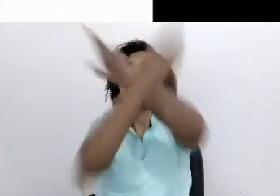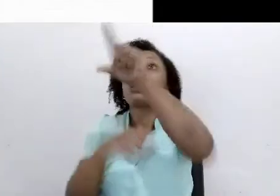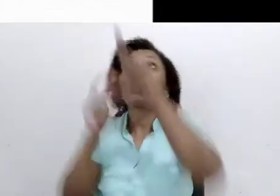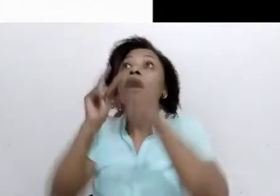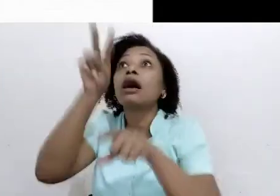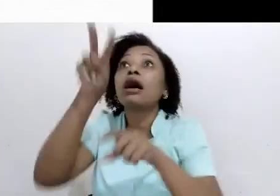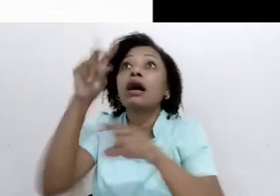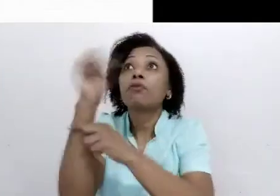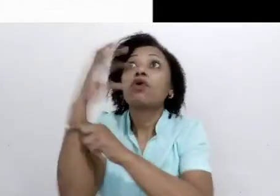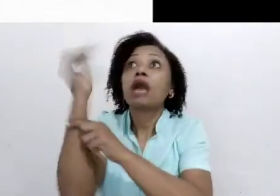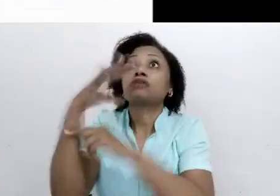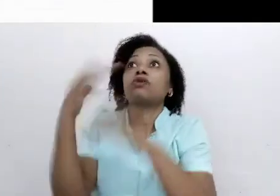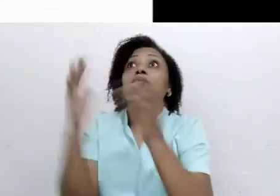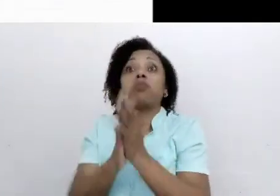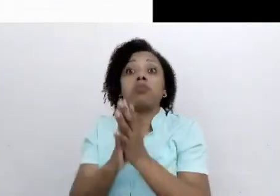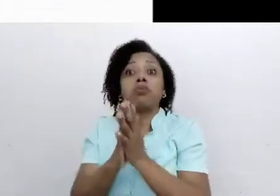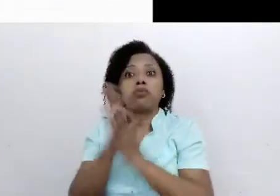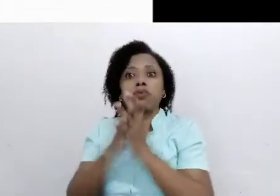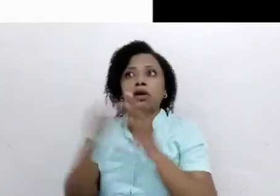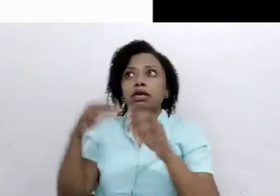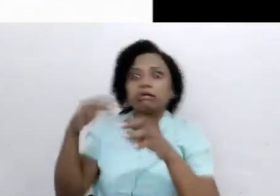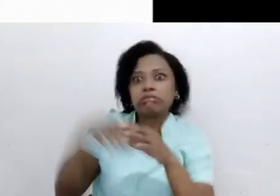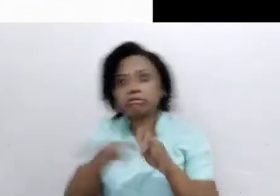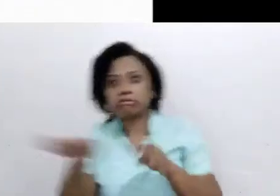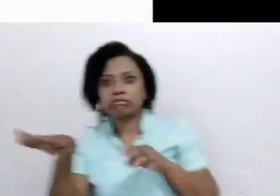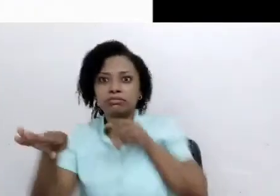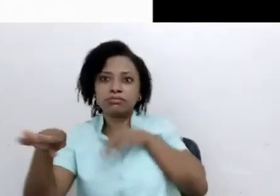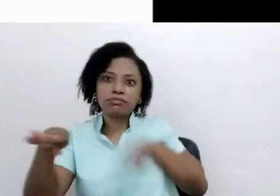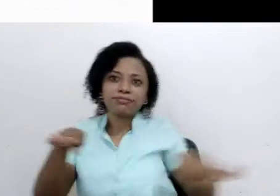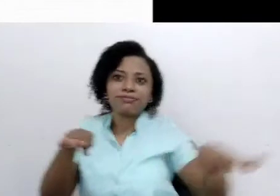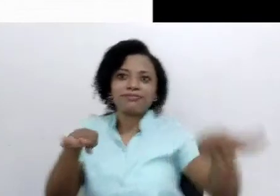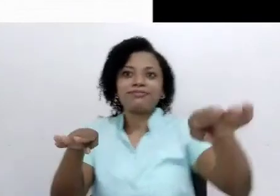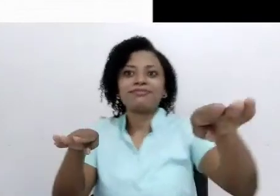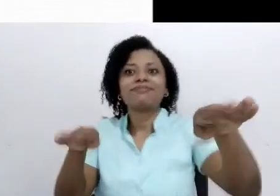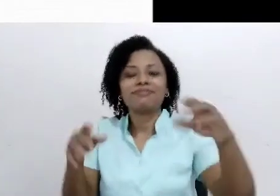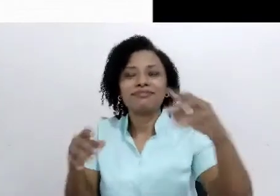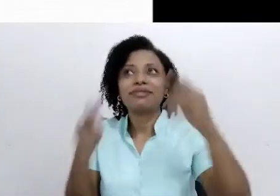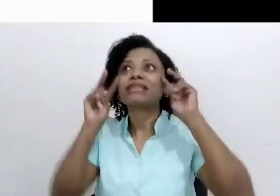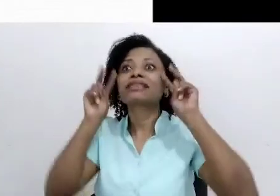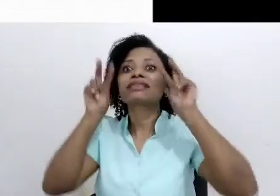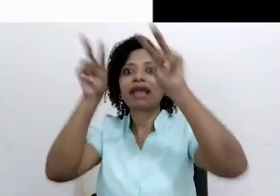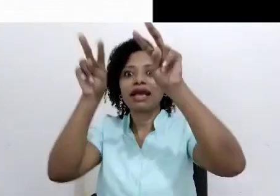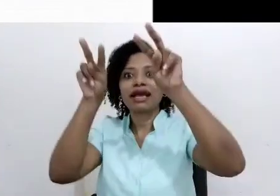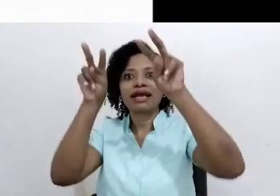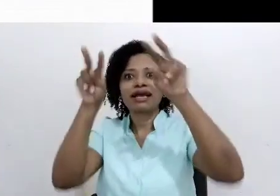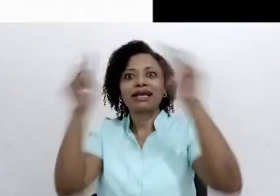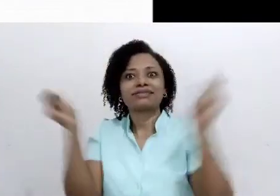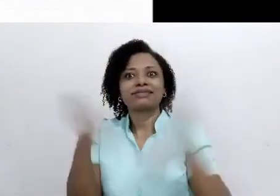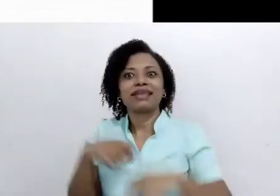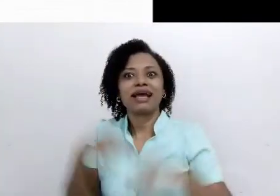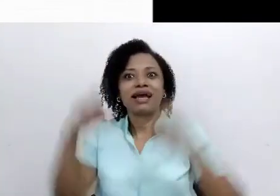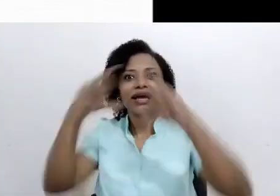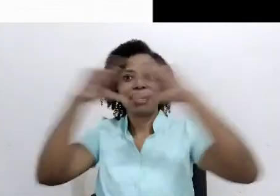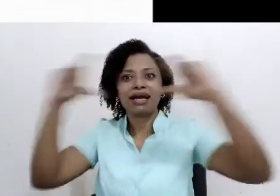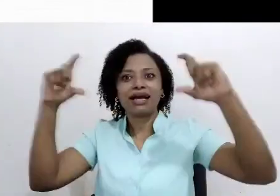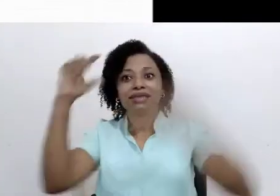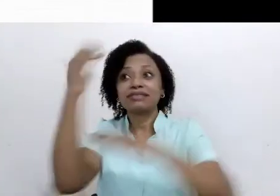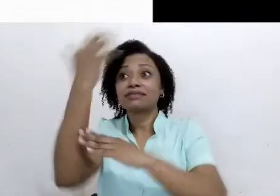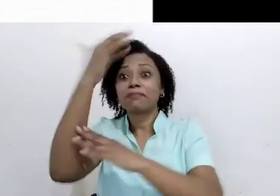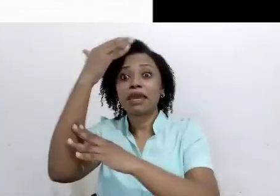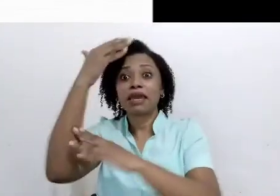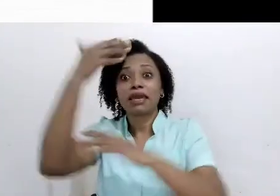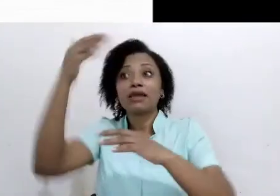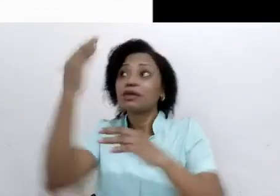polícia estão invertidas. Por que isso? Porque na hora que um desses carros de